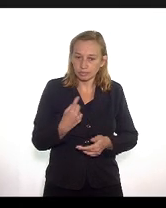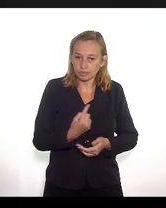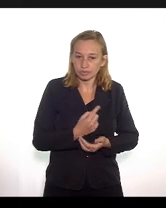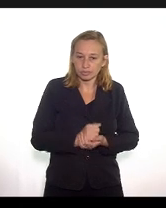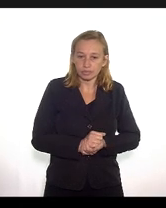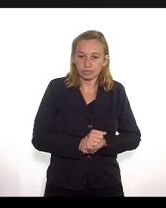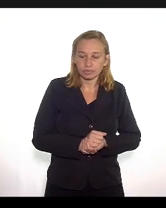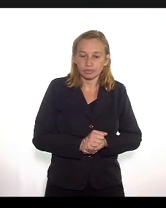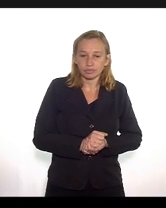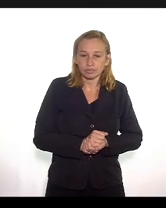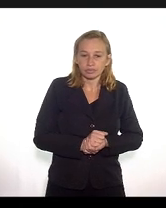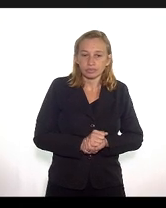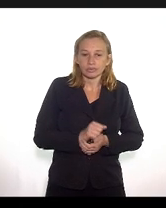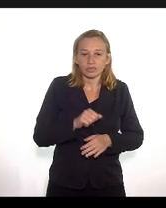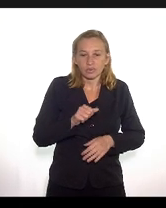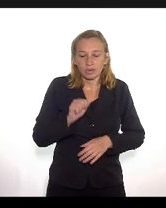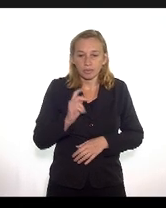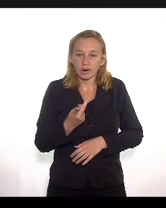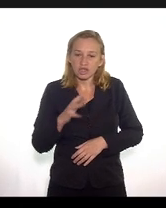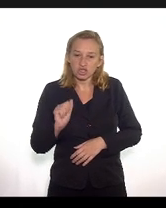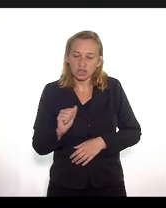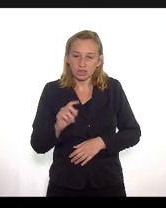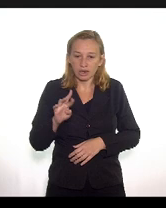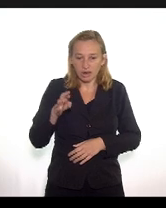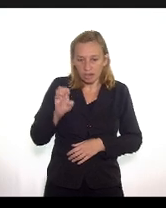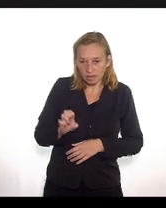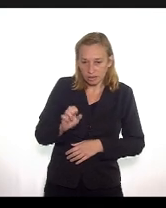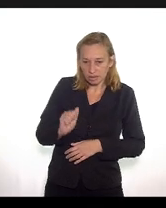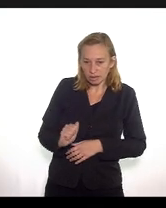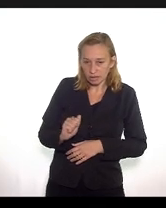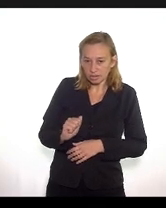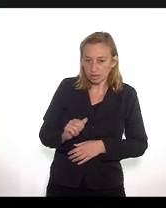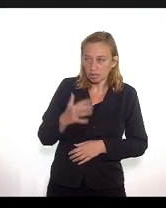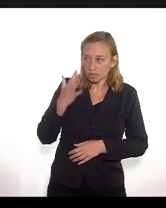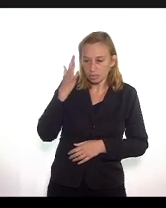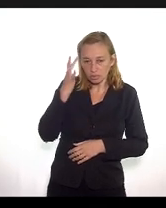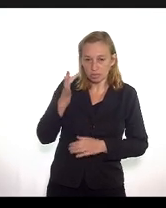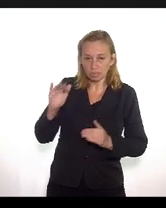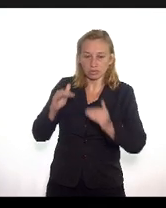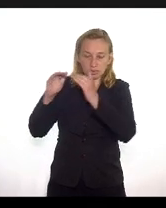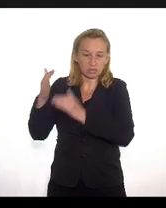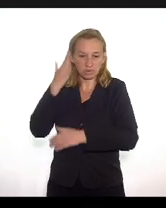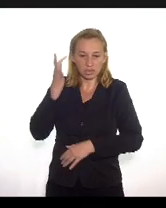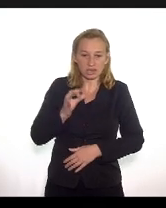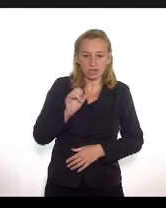renda progressista é lula-lá, e Vossa Excelência, eu não sei se é lula-lá.